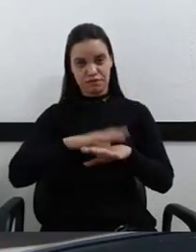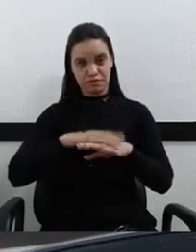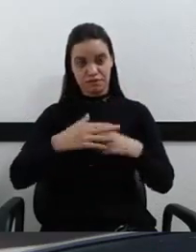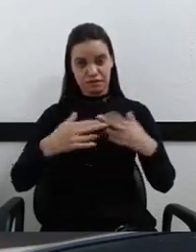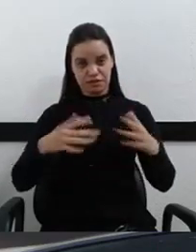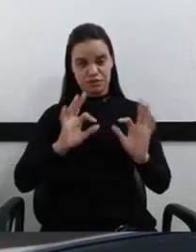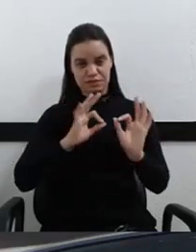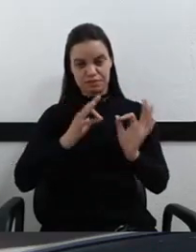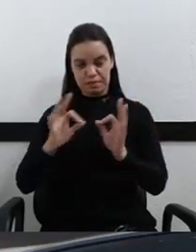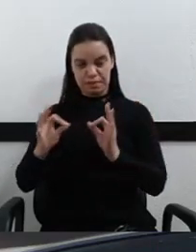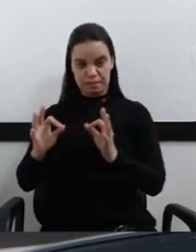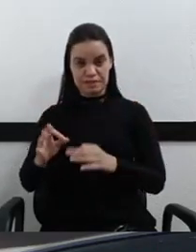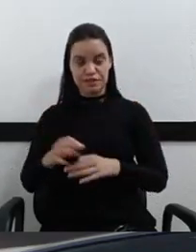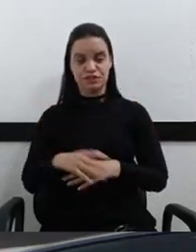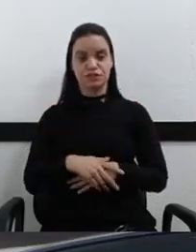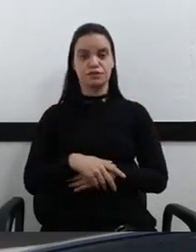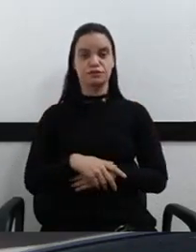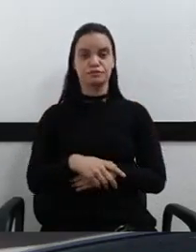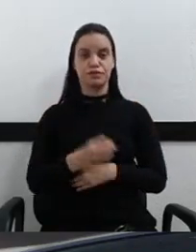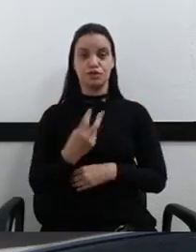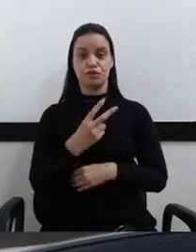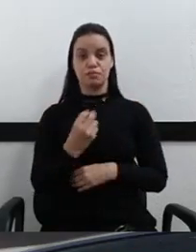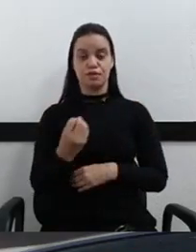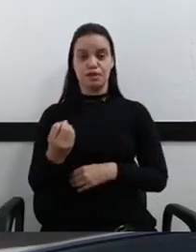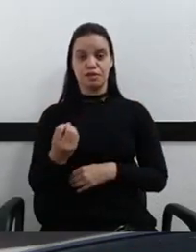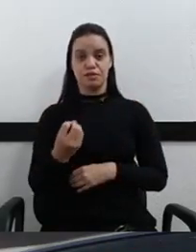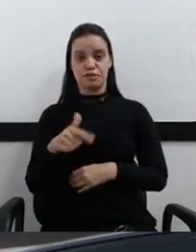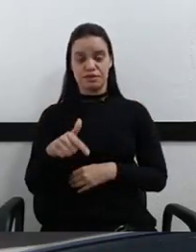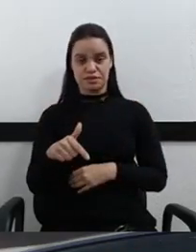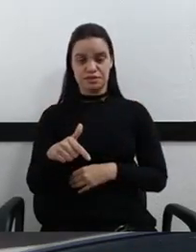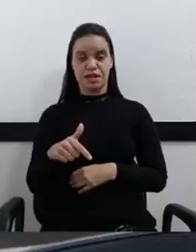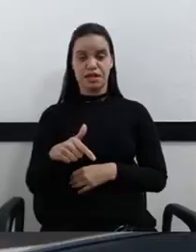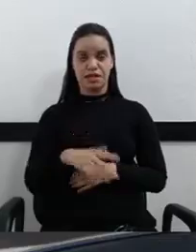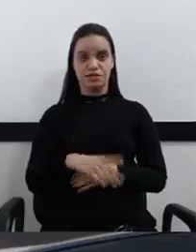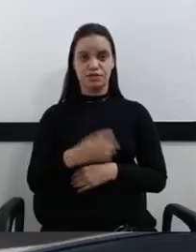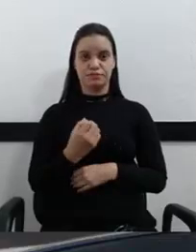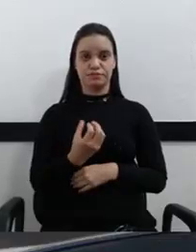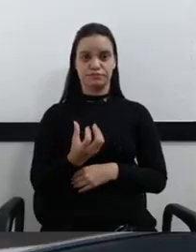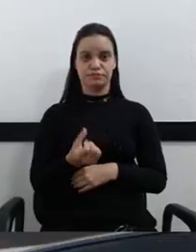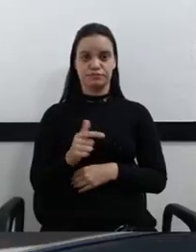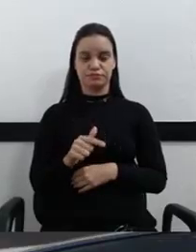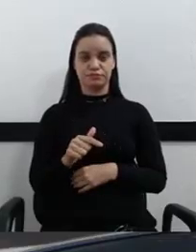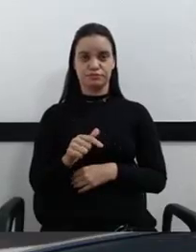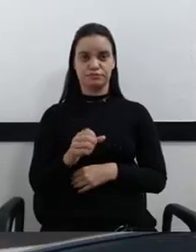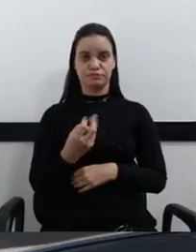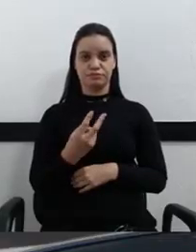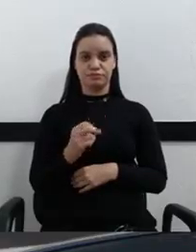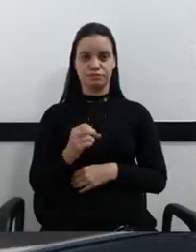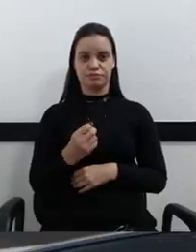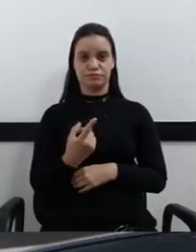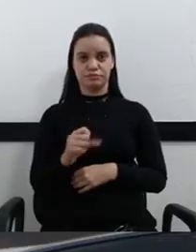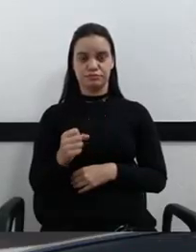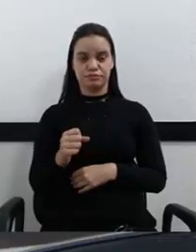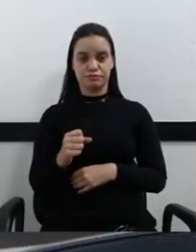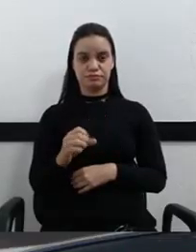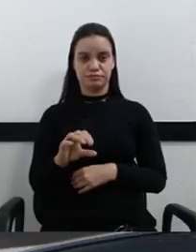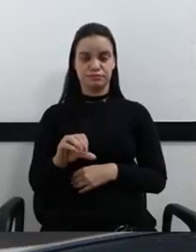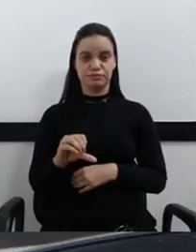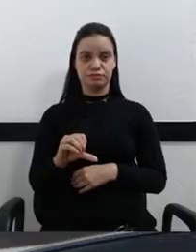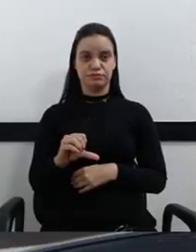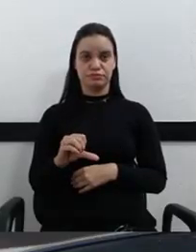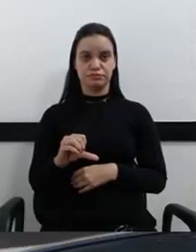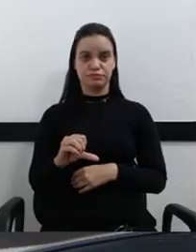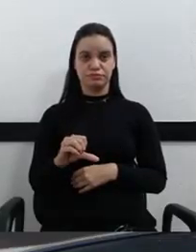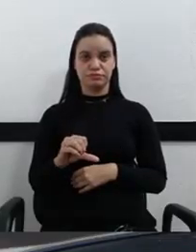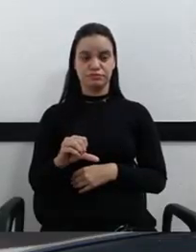artigo 18b da deliberação 38 de 2007, com a redação dada pela 367 de 2019. Dentre as